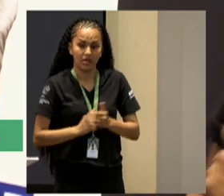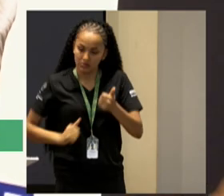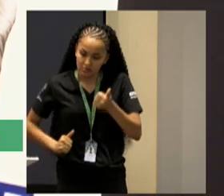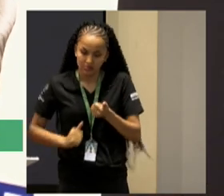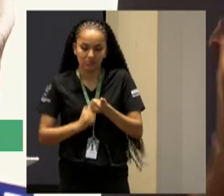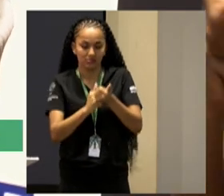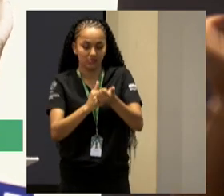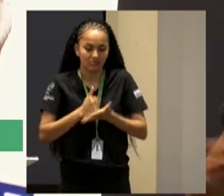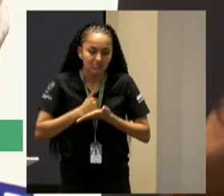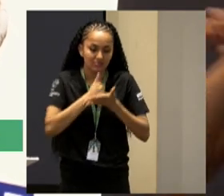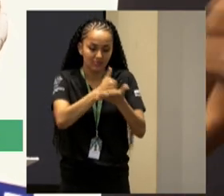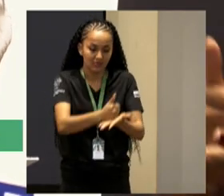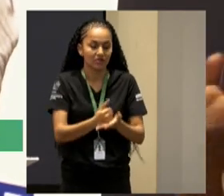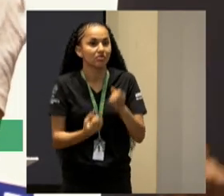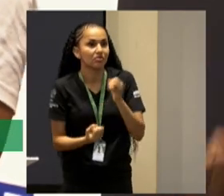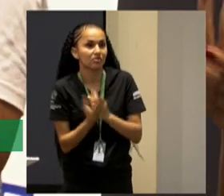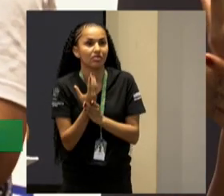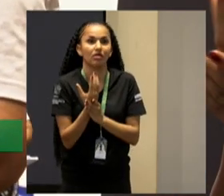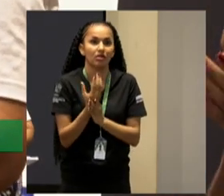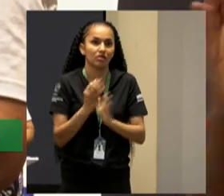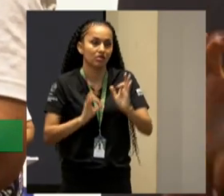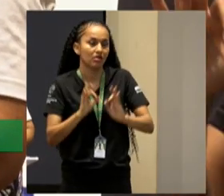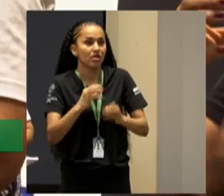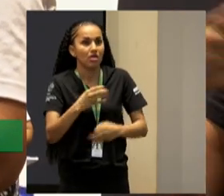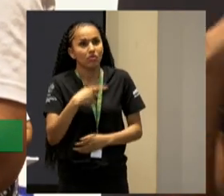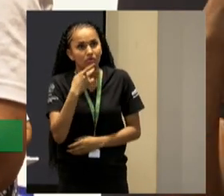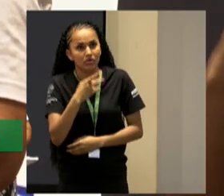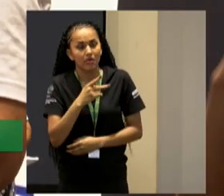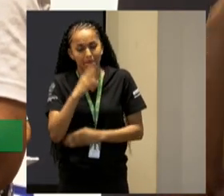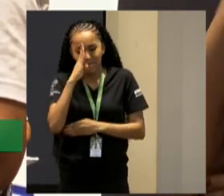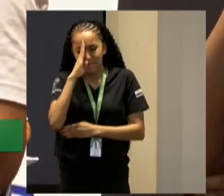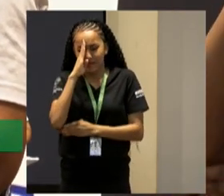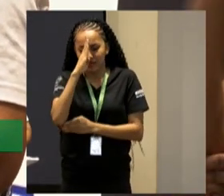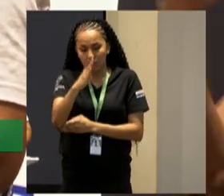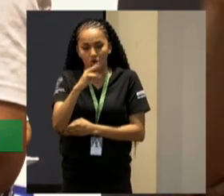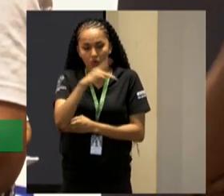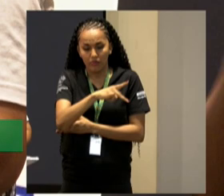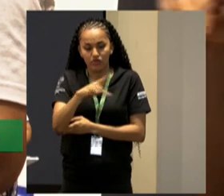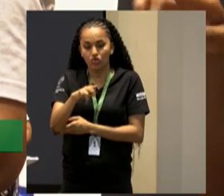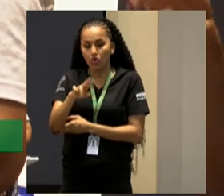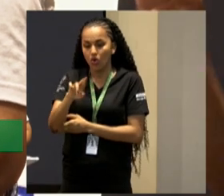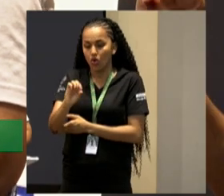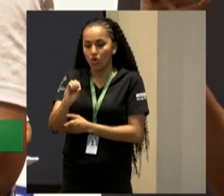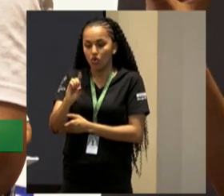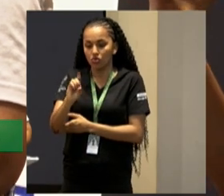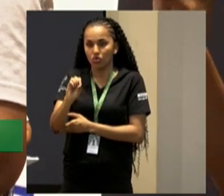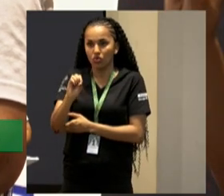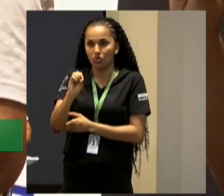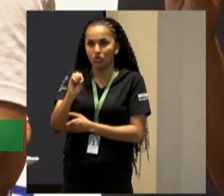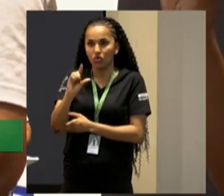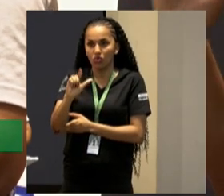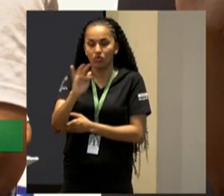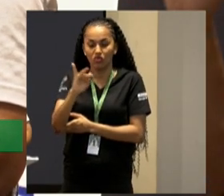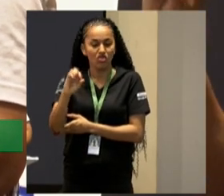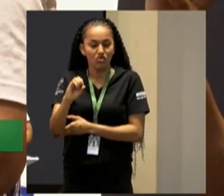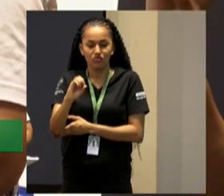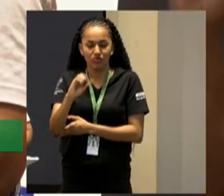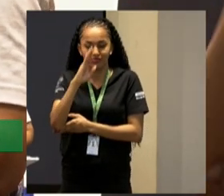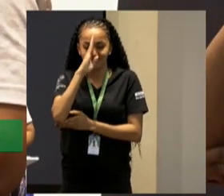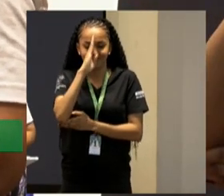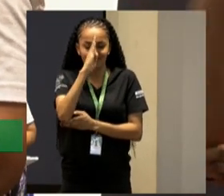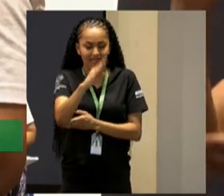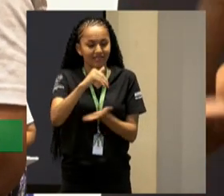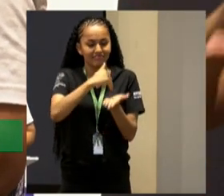ajudou a institucionalizar e a formular. Eu cito especialmente o professor Rodolfo. O professor Rodolfo foi a chave